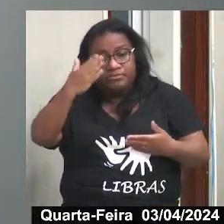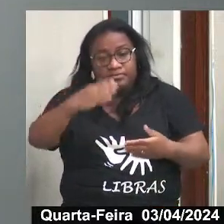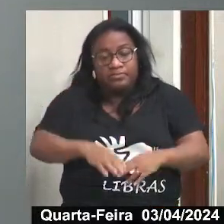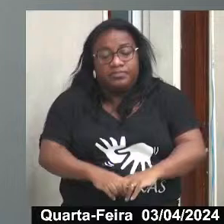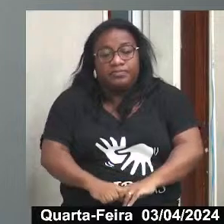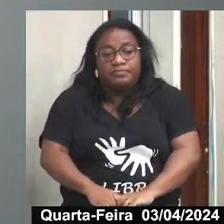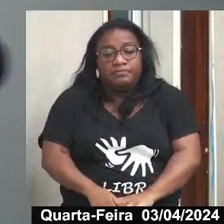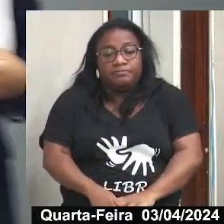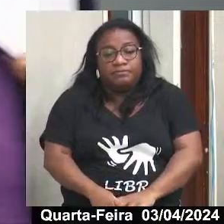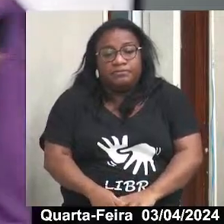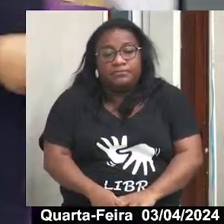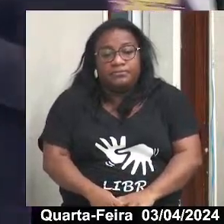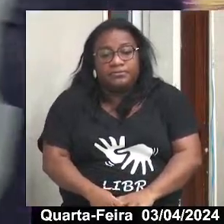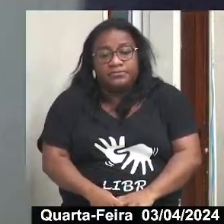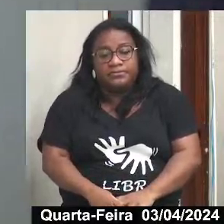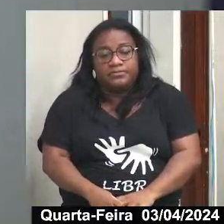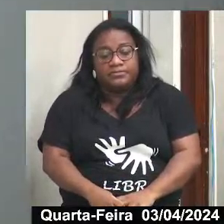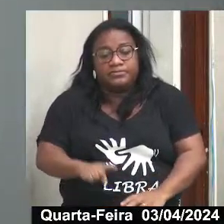obrigado.